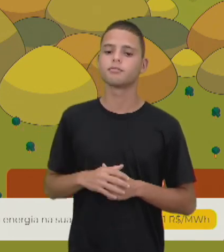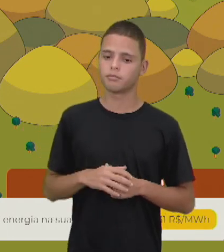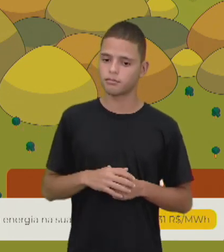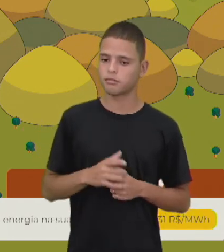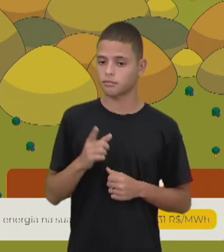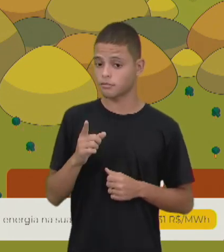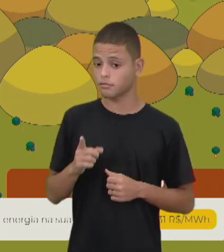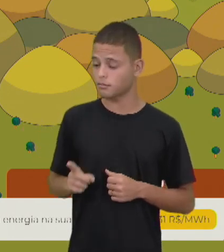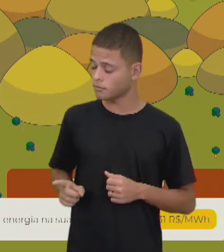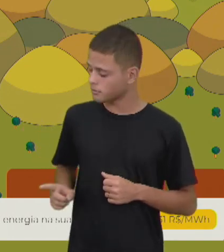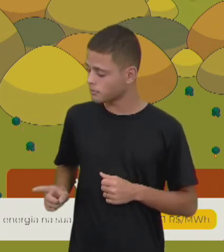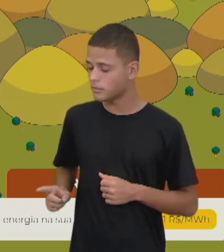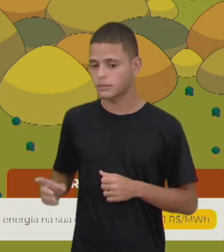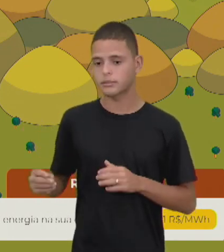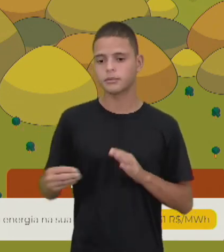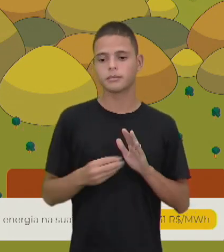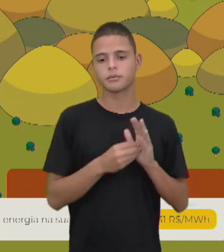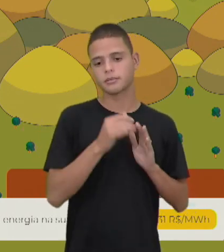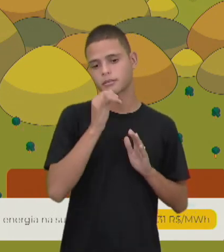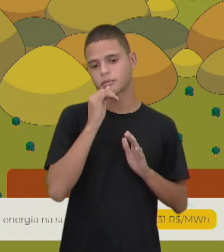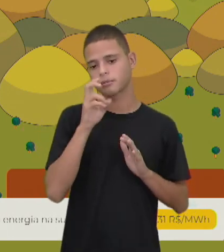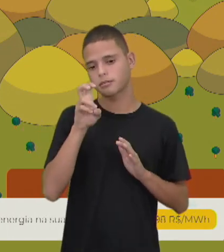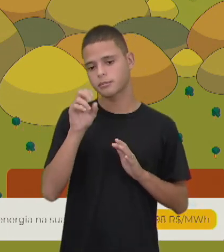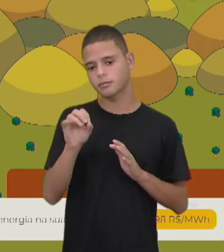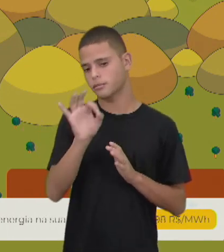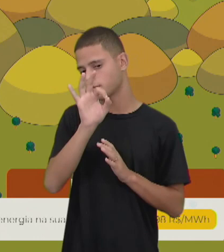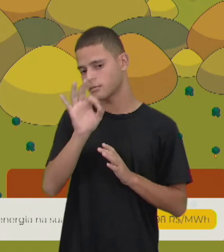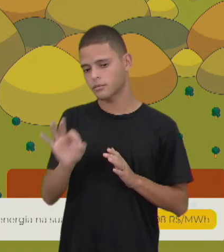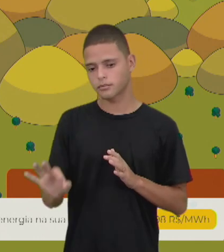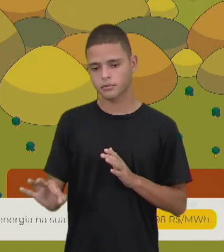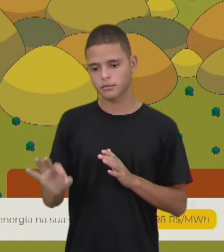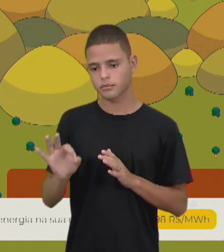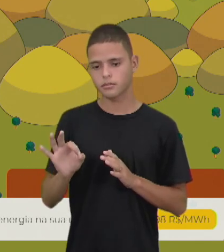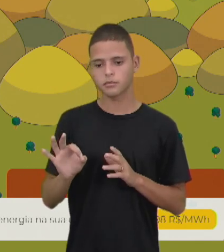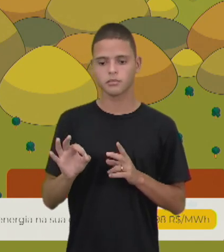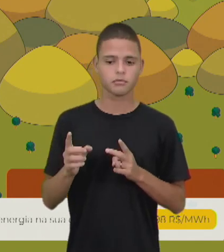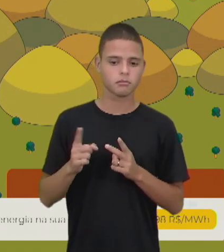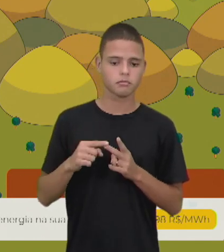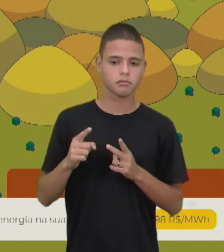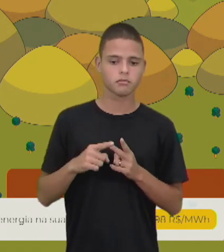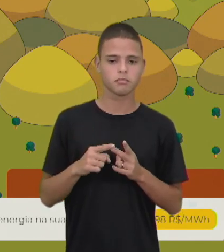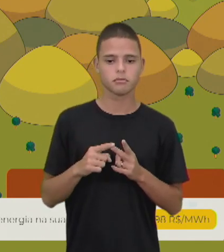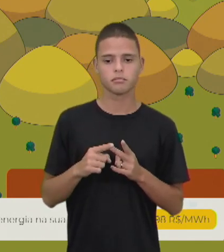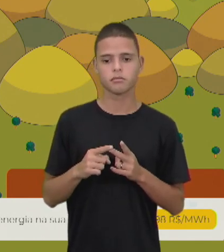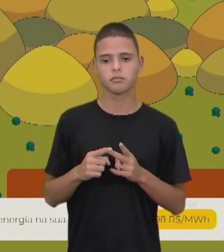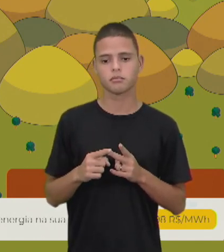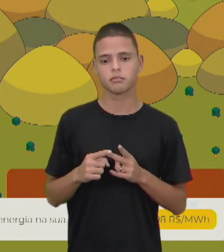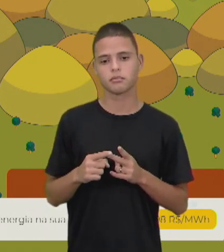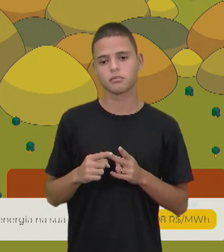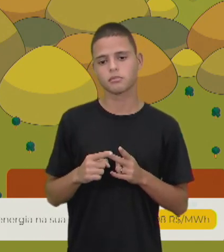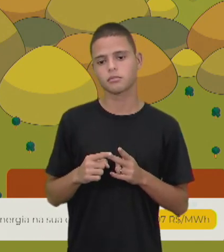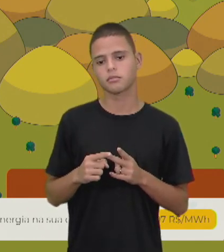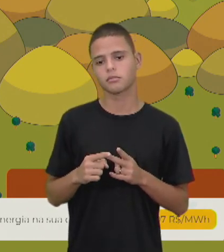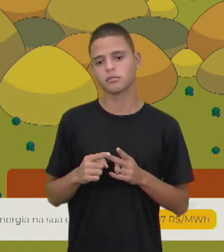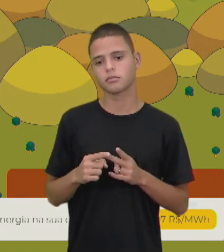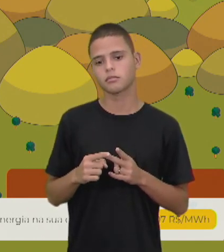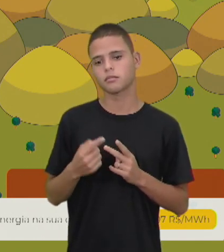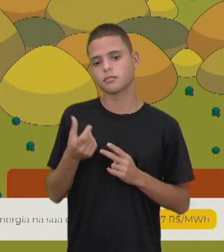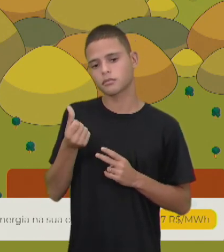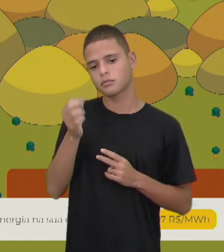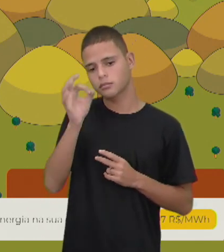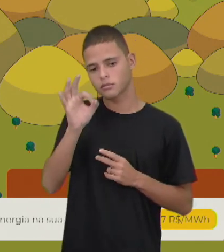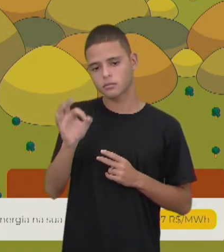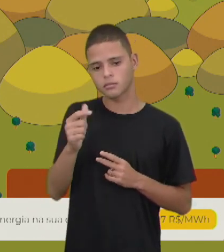viu isso, né? Coloca, por exemplo, 50% de uma, deixa eu ver aqui, 6%